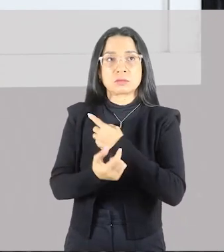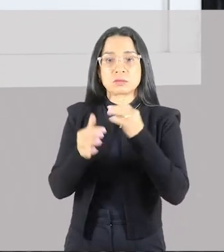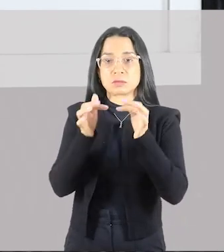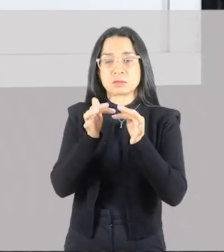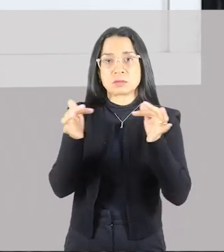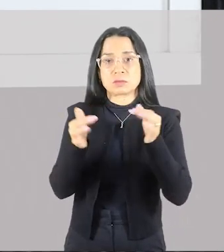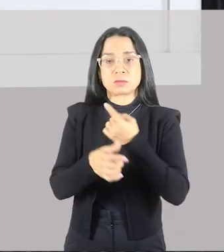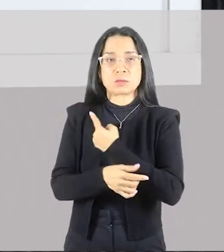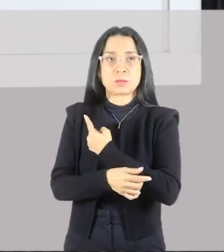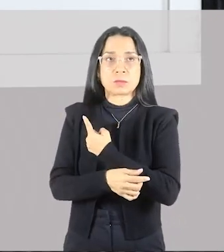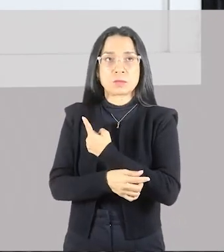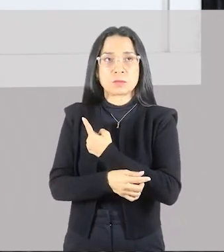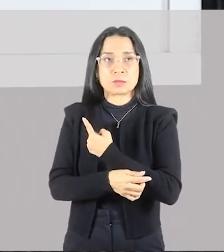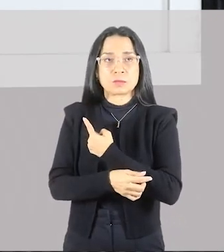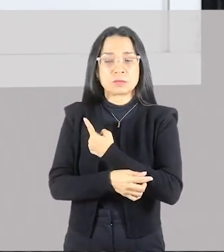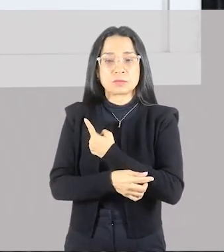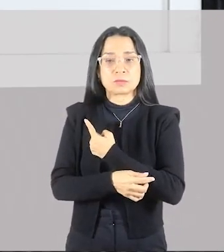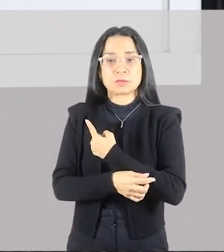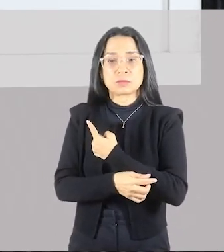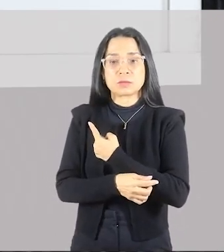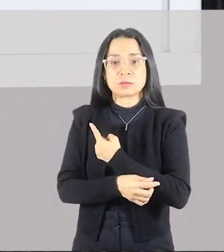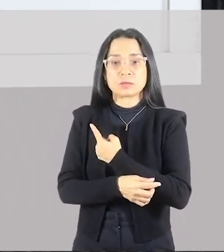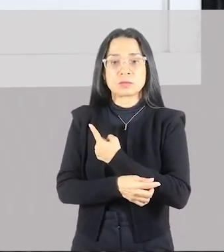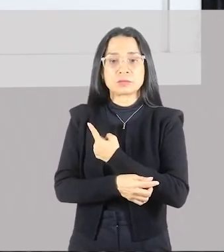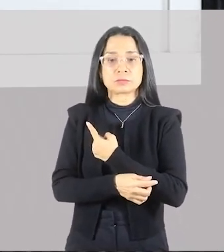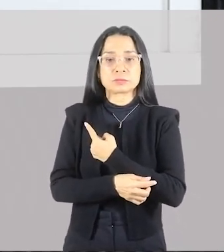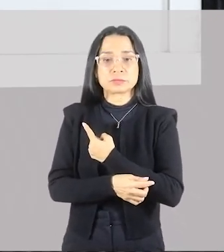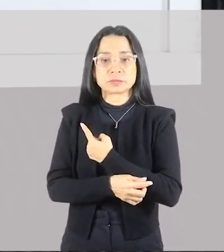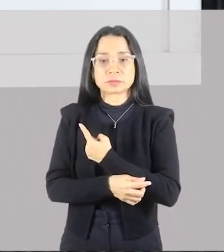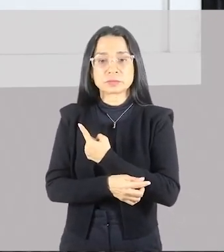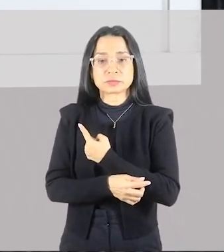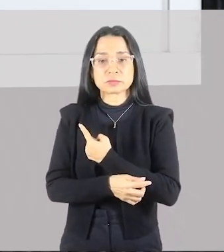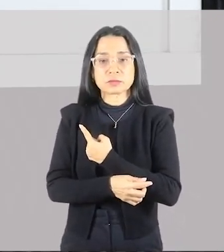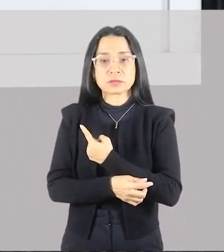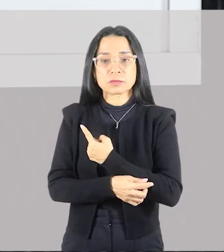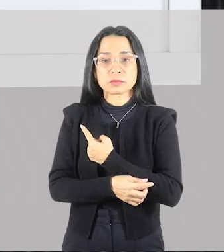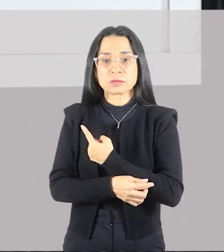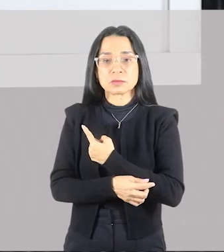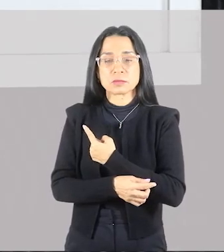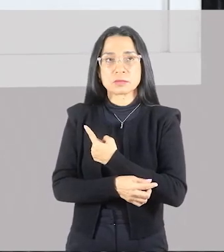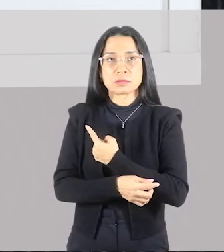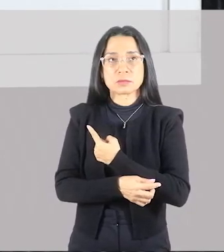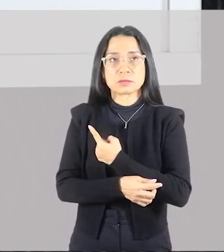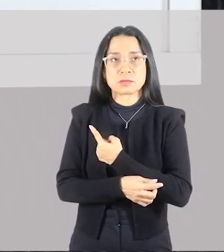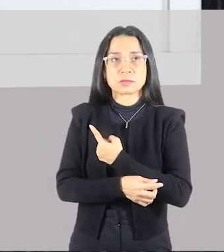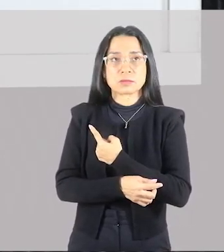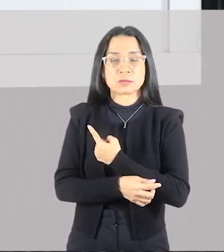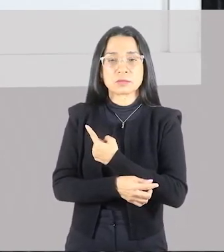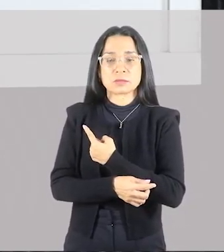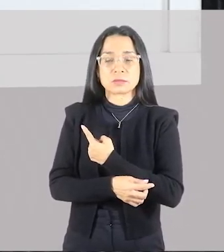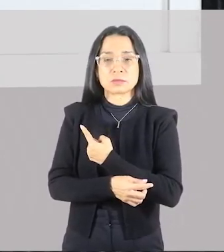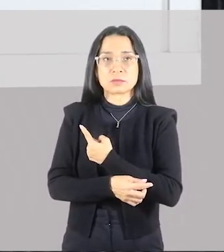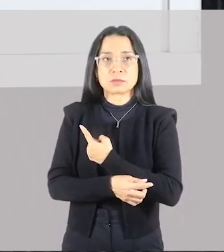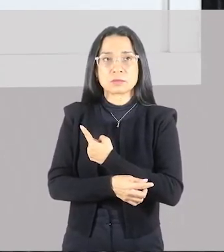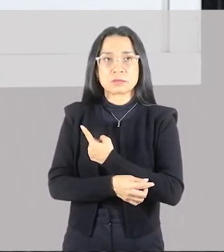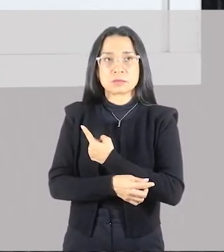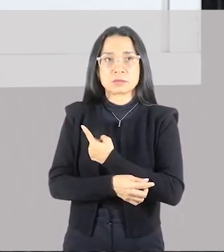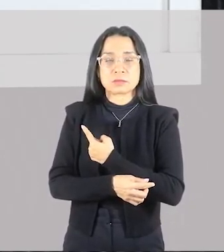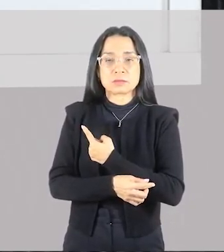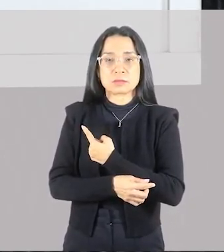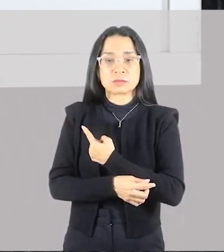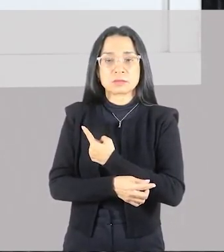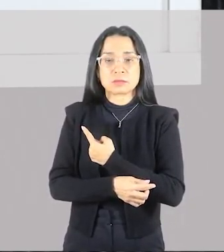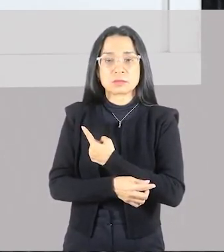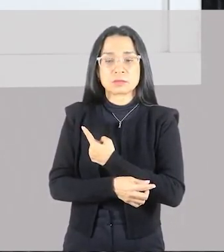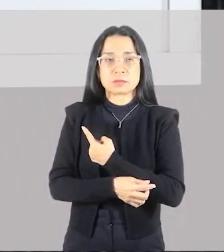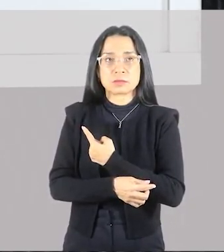losango, diagonal maior, vezes a diagonal menor, dividido